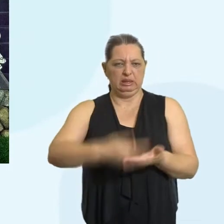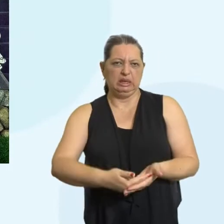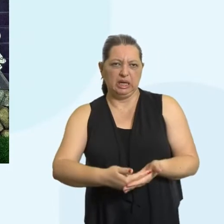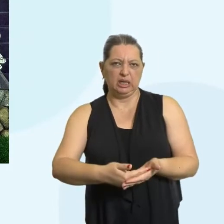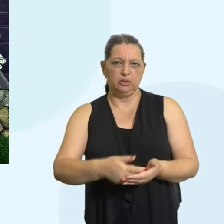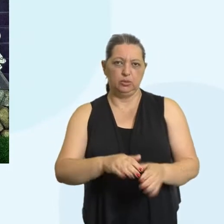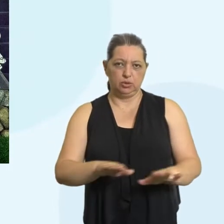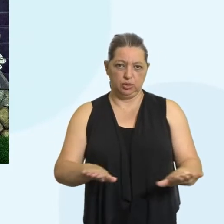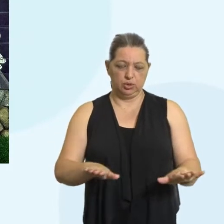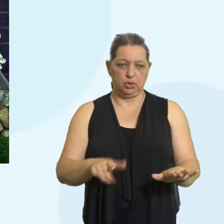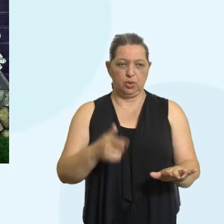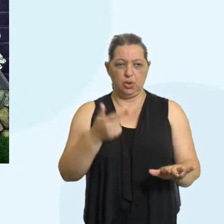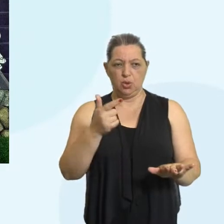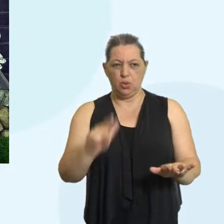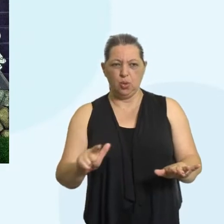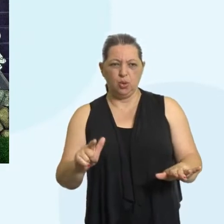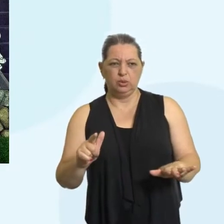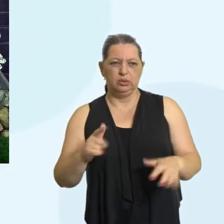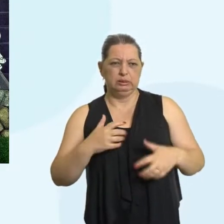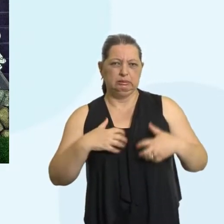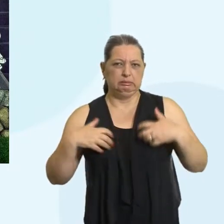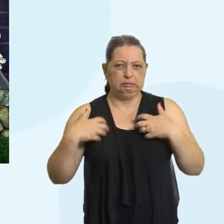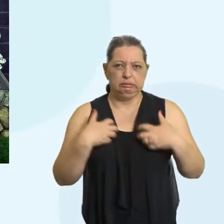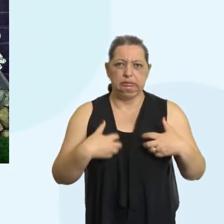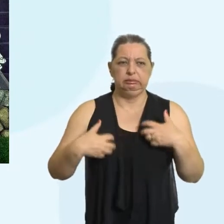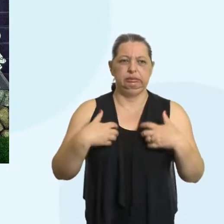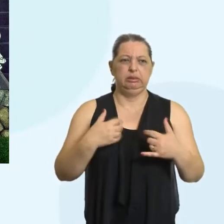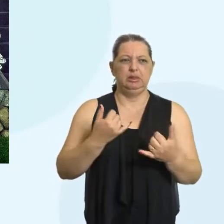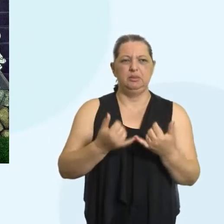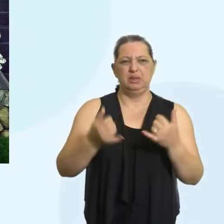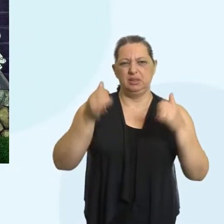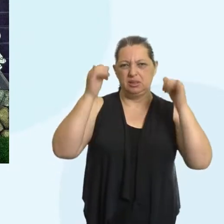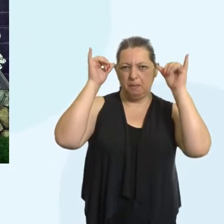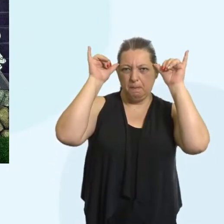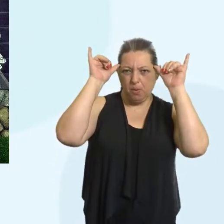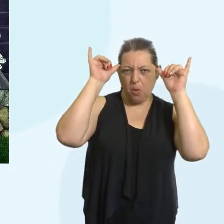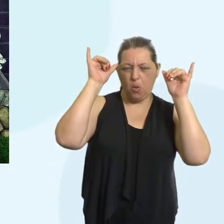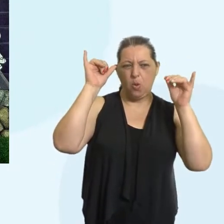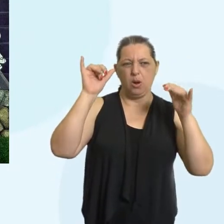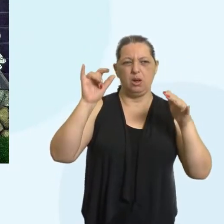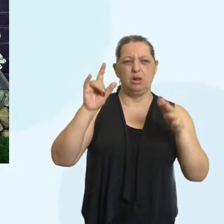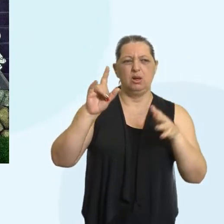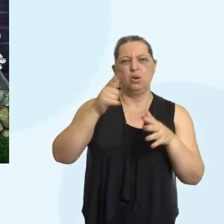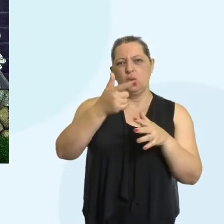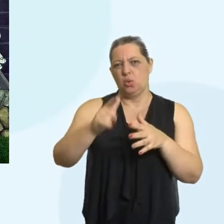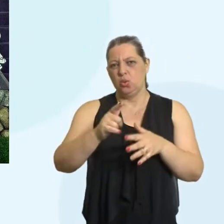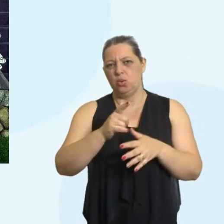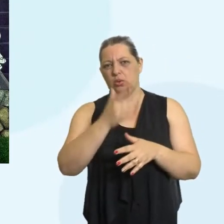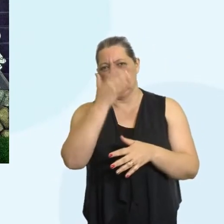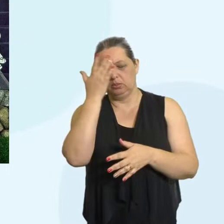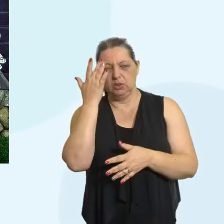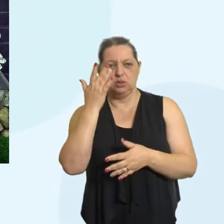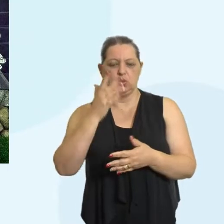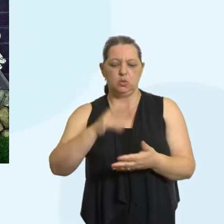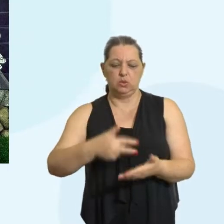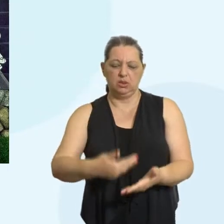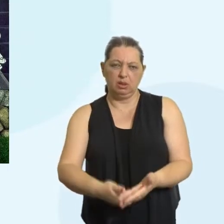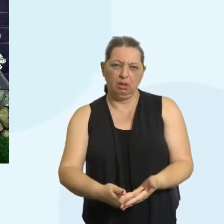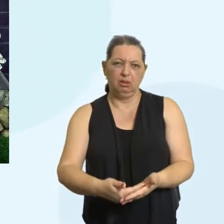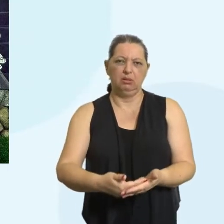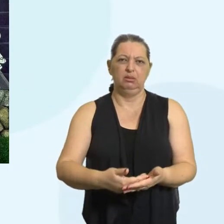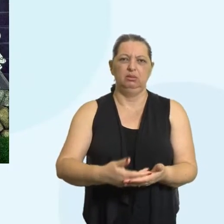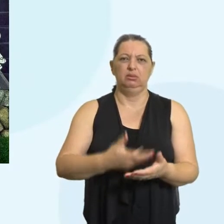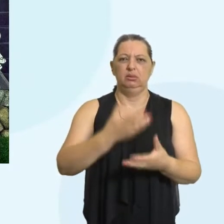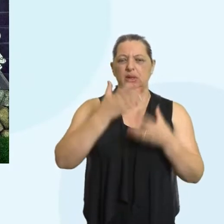e outro agonizando uma cabeça de boi e meio é um homem deitado no chão uma cabeça de cavalo